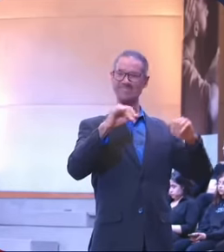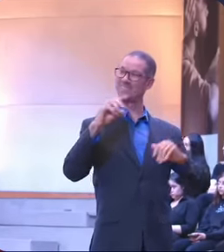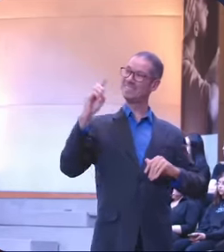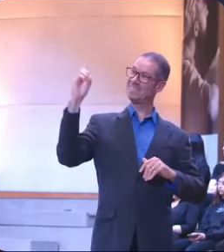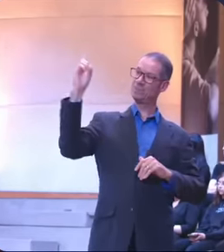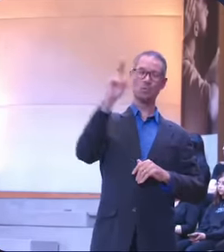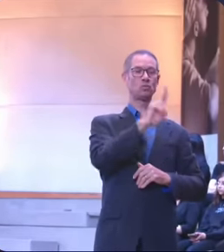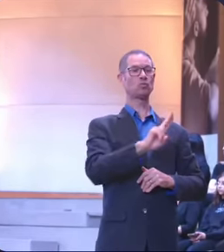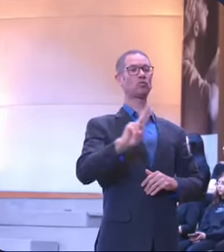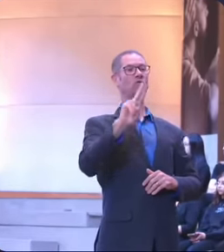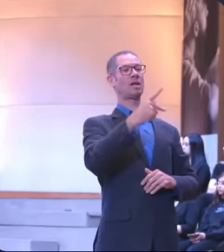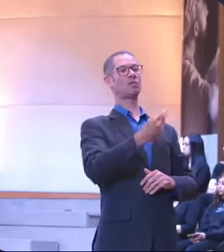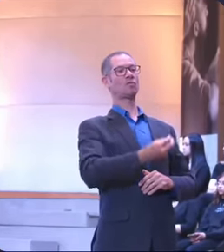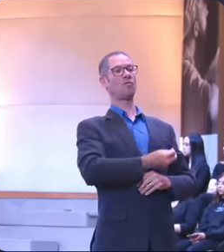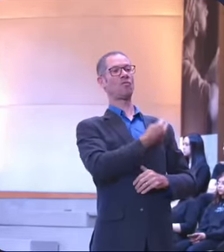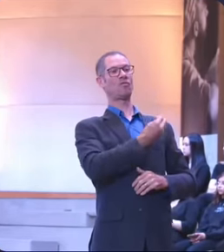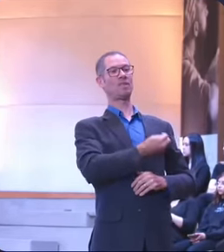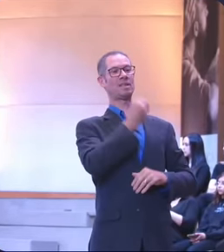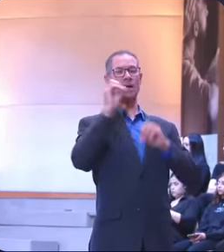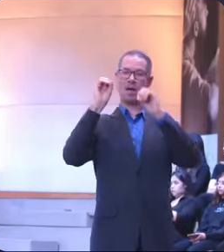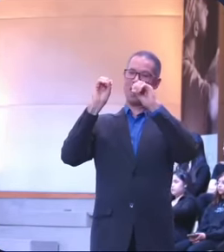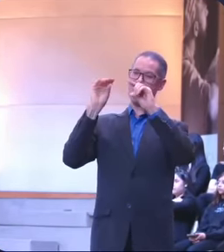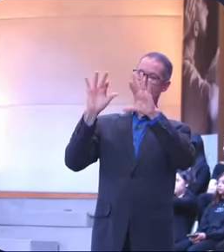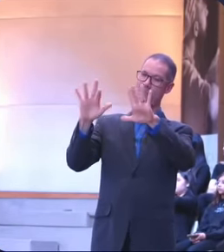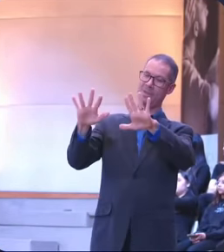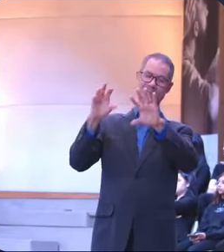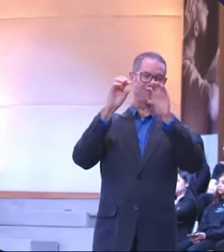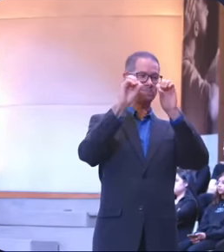vai usar a tua vida para abençoar pessoas.